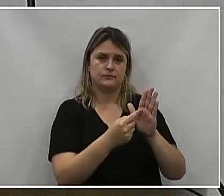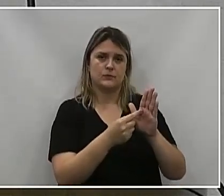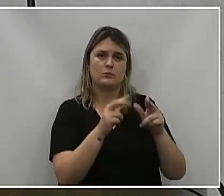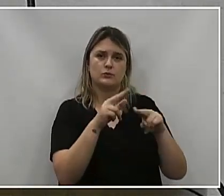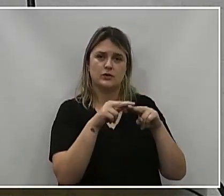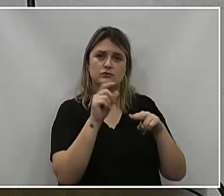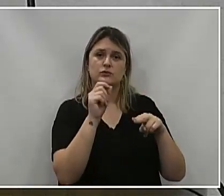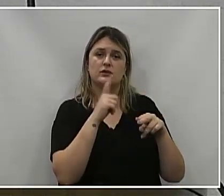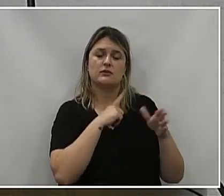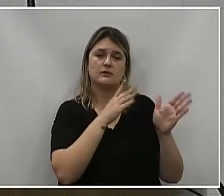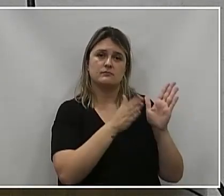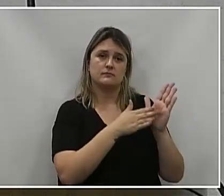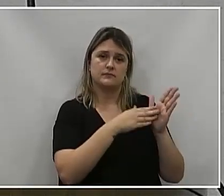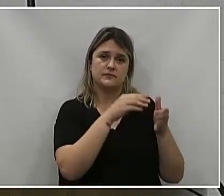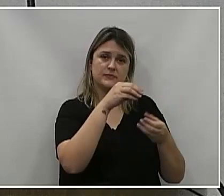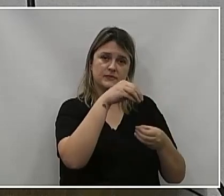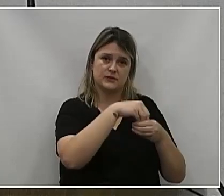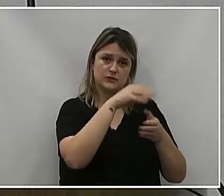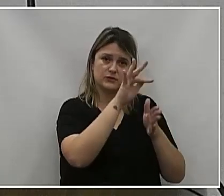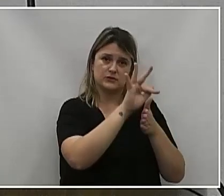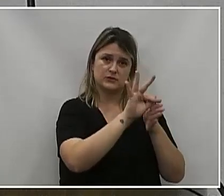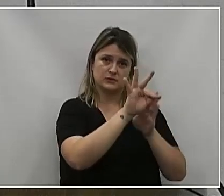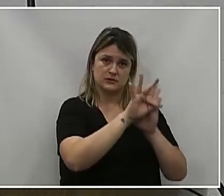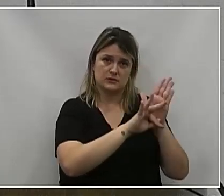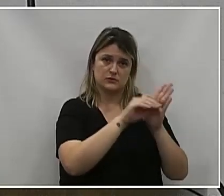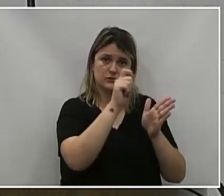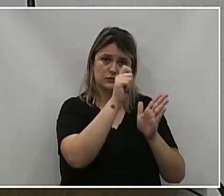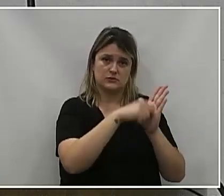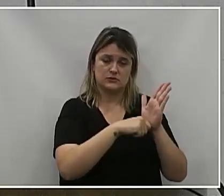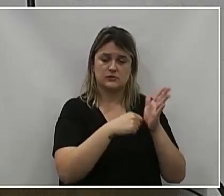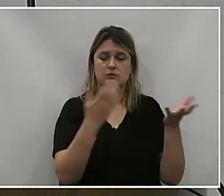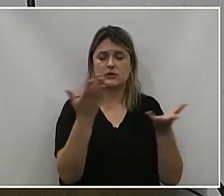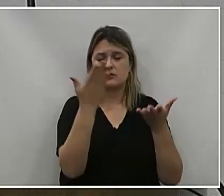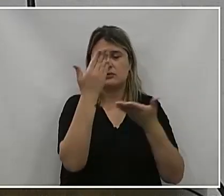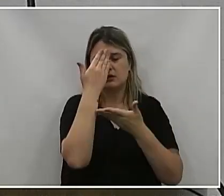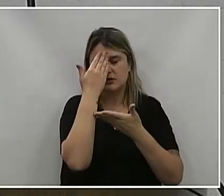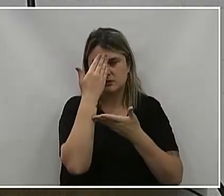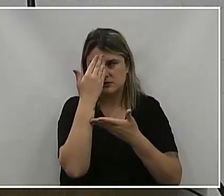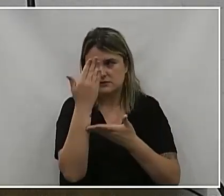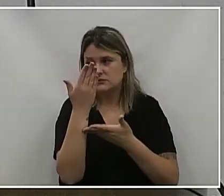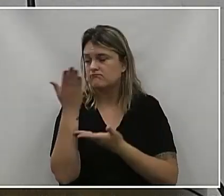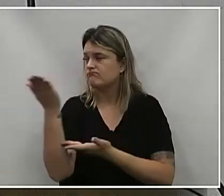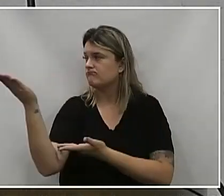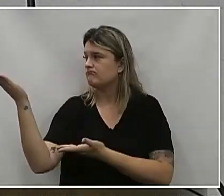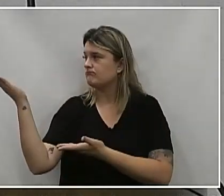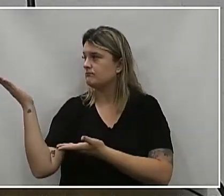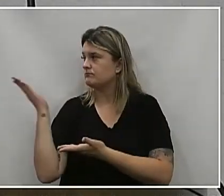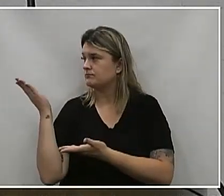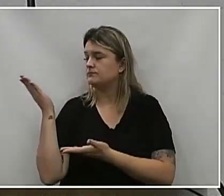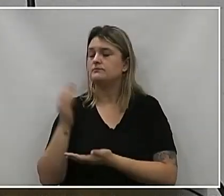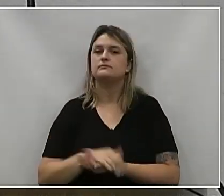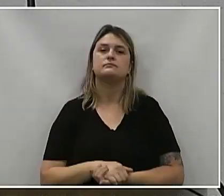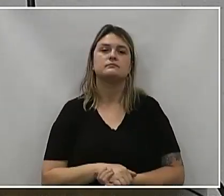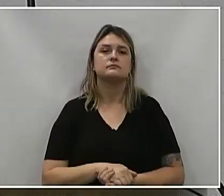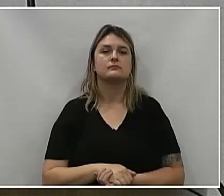está previsto no contrato, seria isso. Tá? Eu agradeço a disposição dos senhores em ouvir,